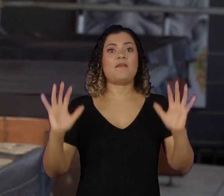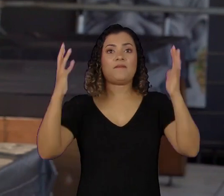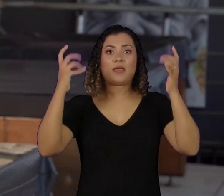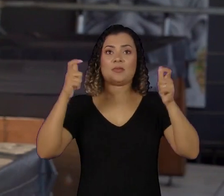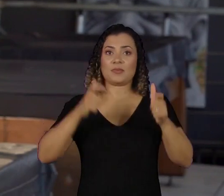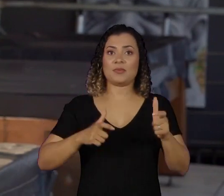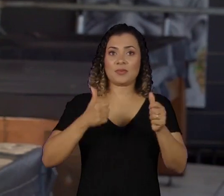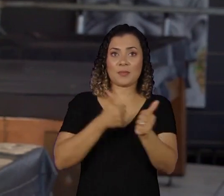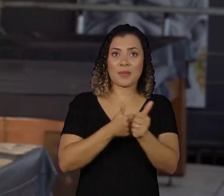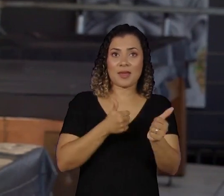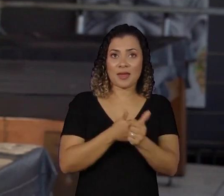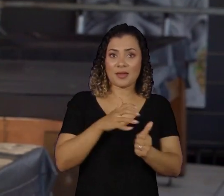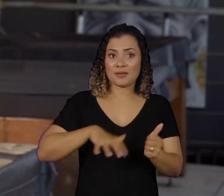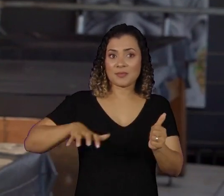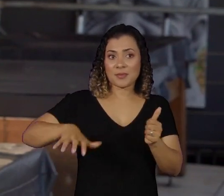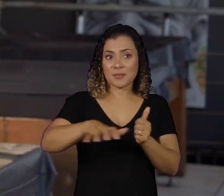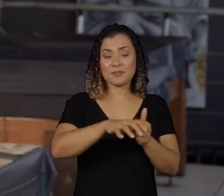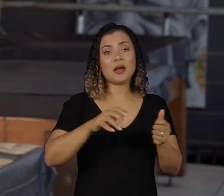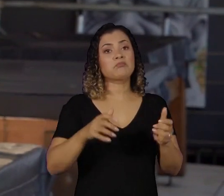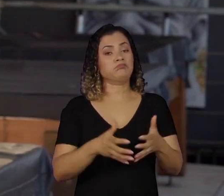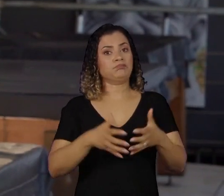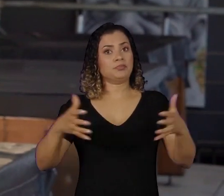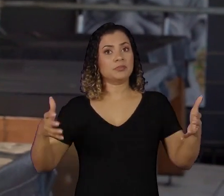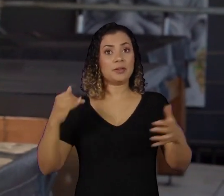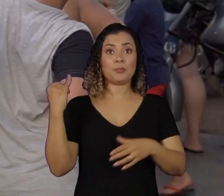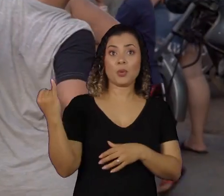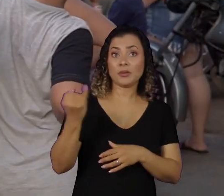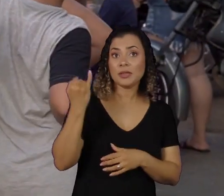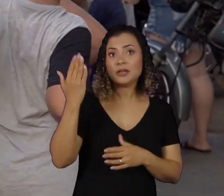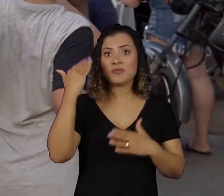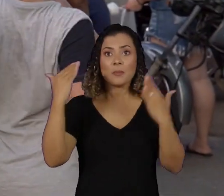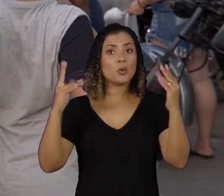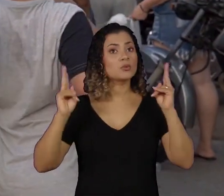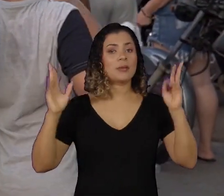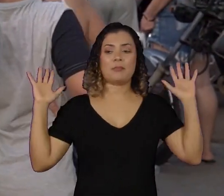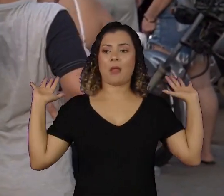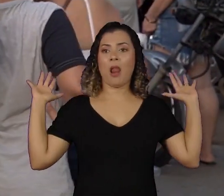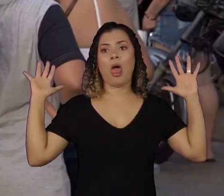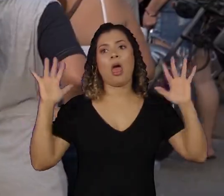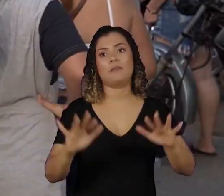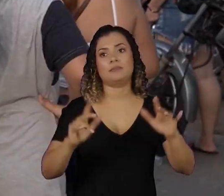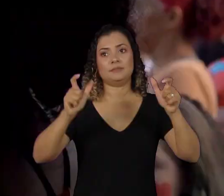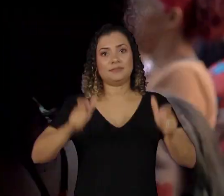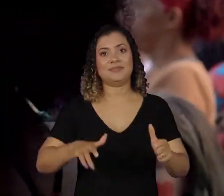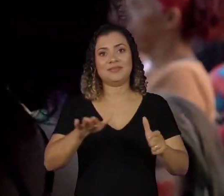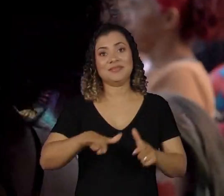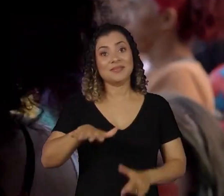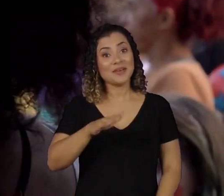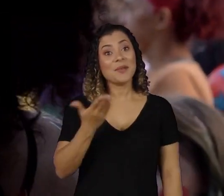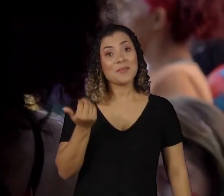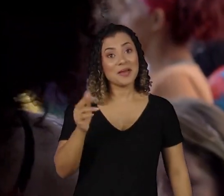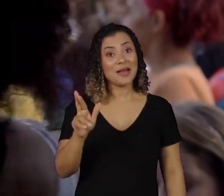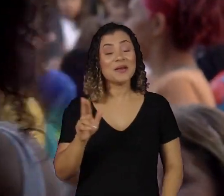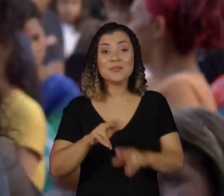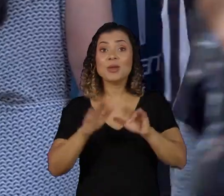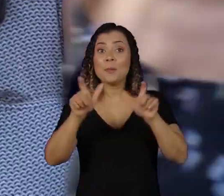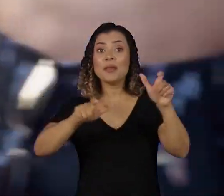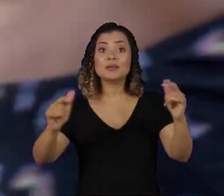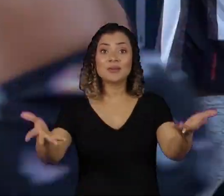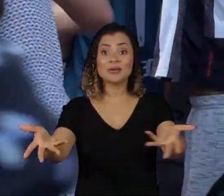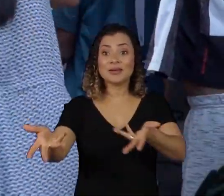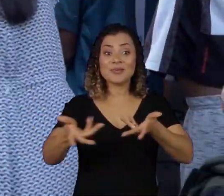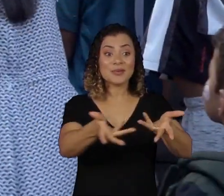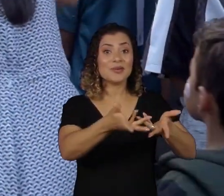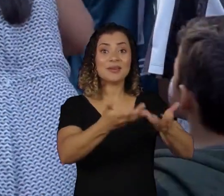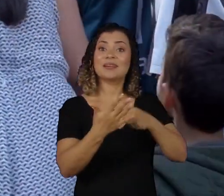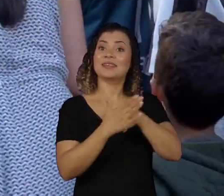região de grande porte e de grande importância é feito aqui. E é um lugar que acolhe muito as pessoas. E a